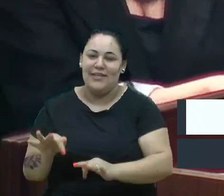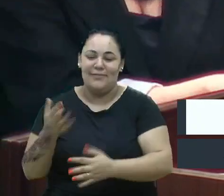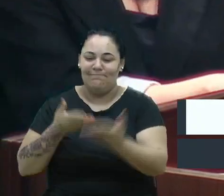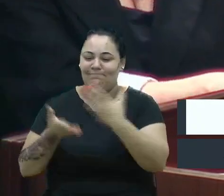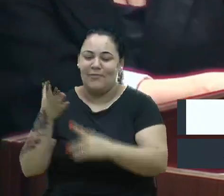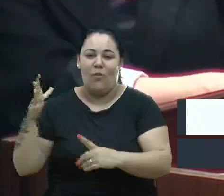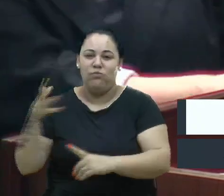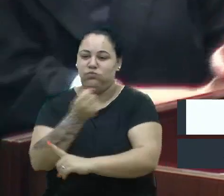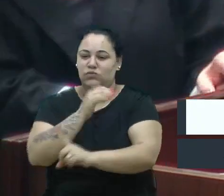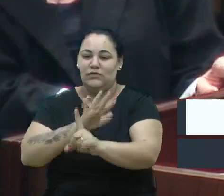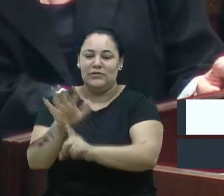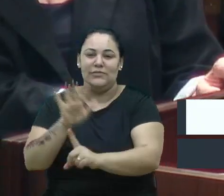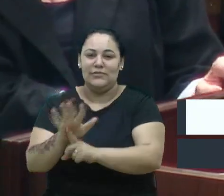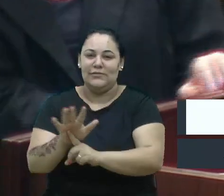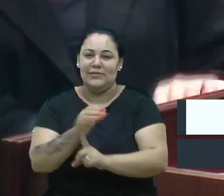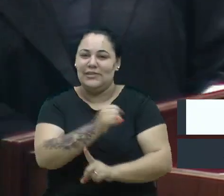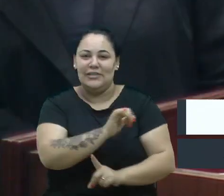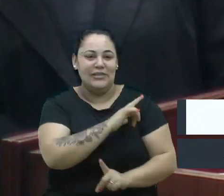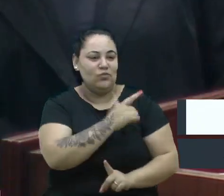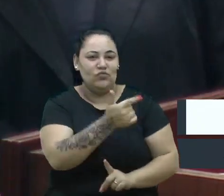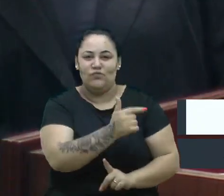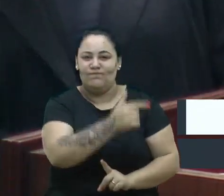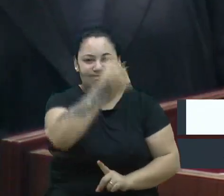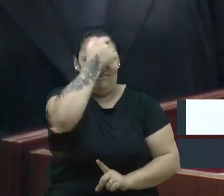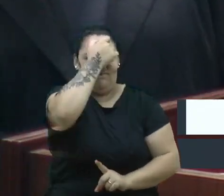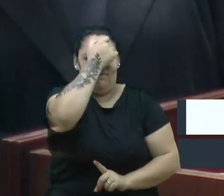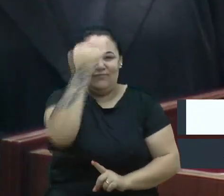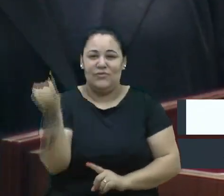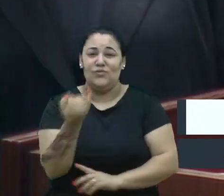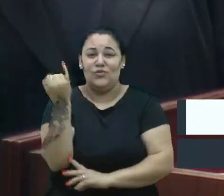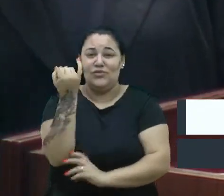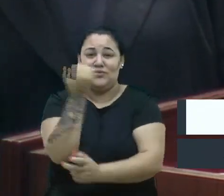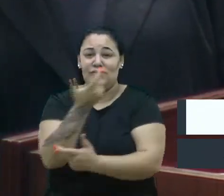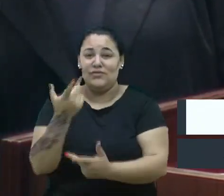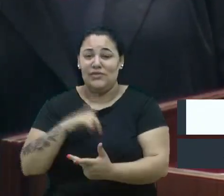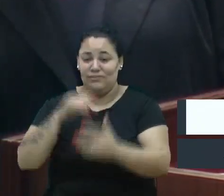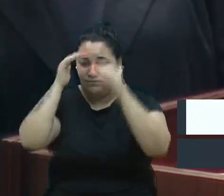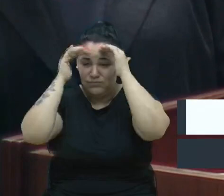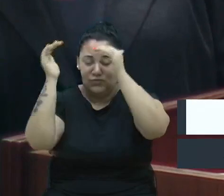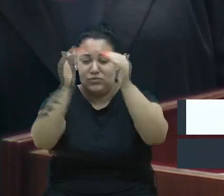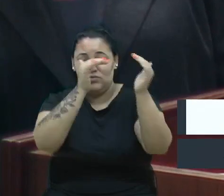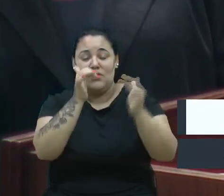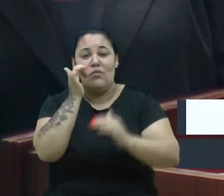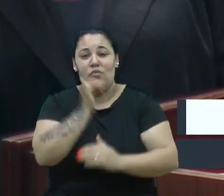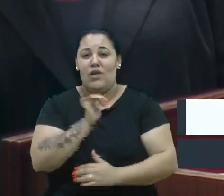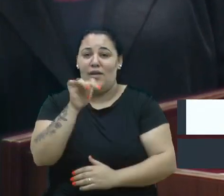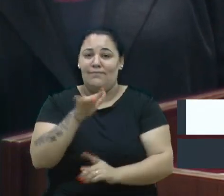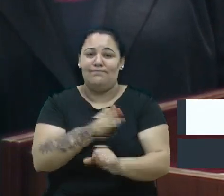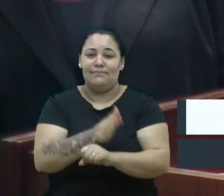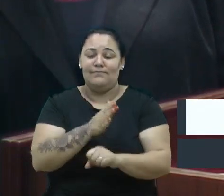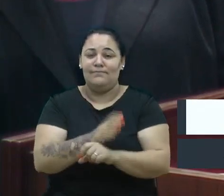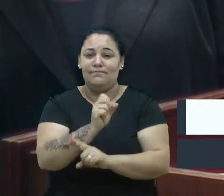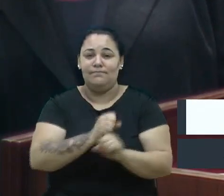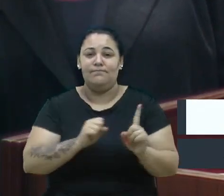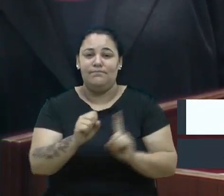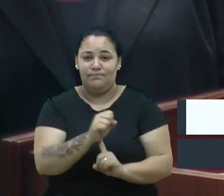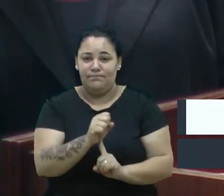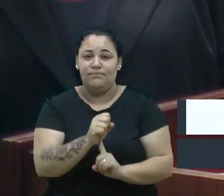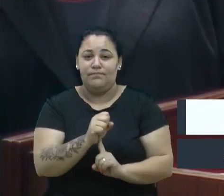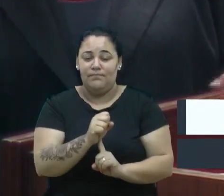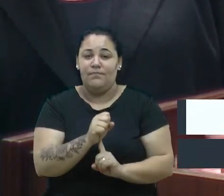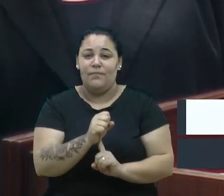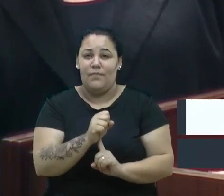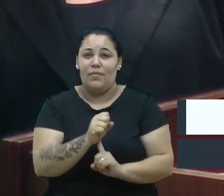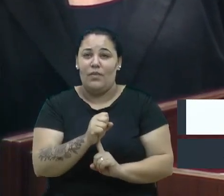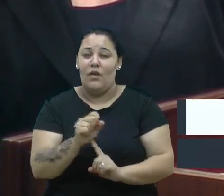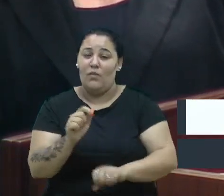se a sociedade não se conscientizar pela importância do respeito à mulher na nossa sociedade. Recentemente,